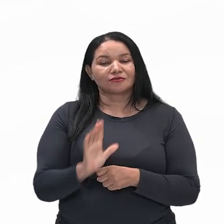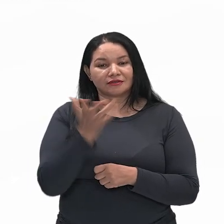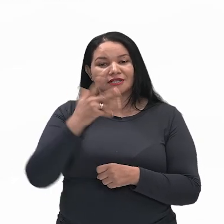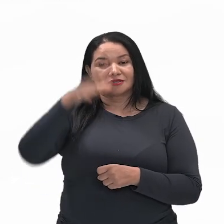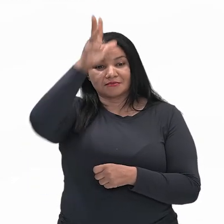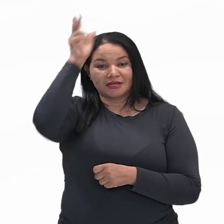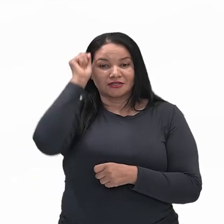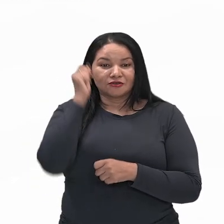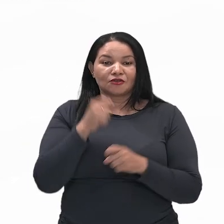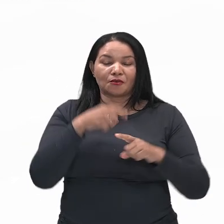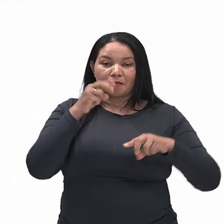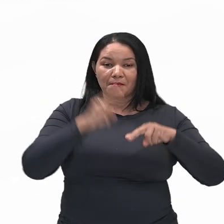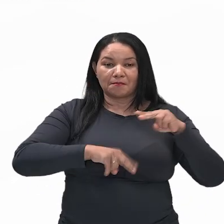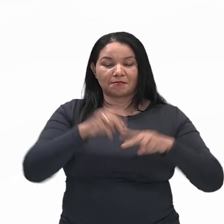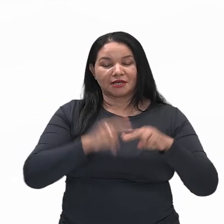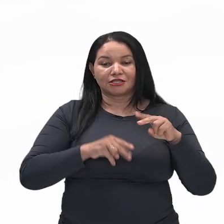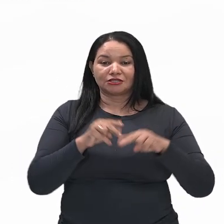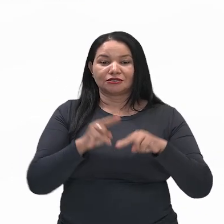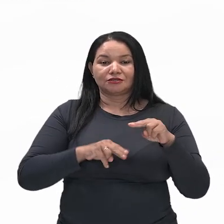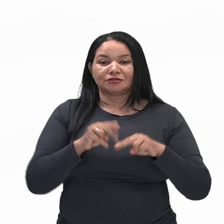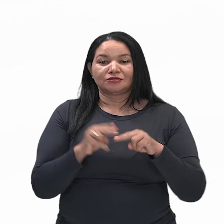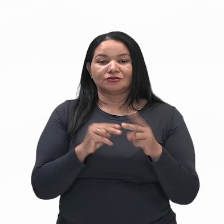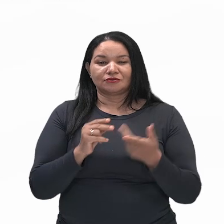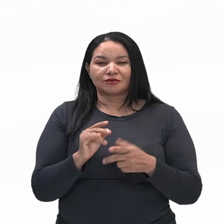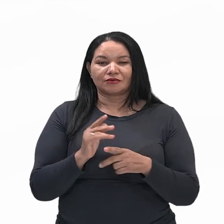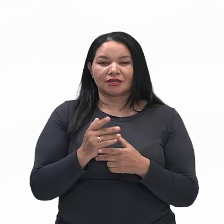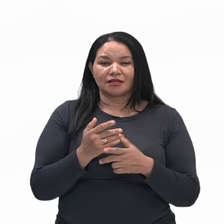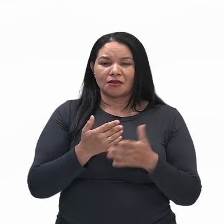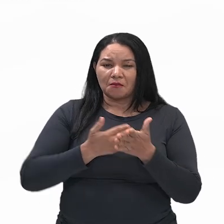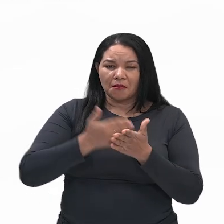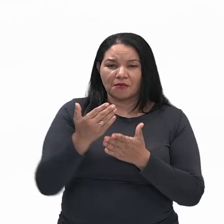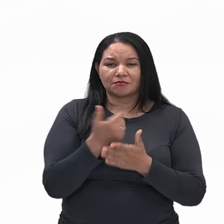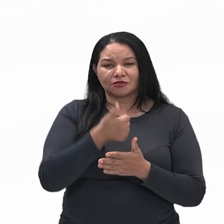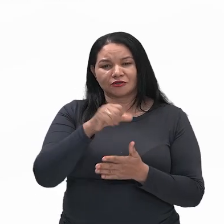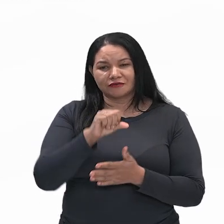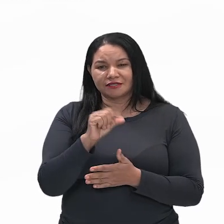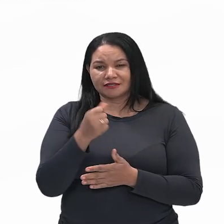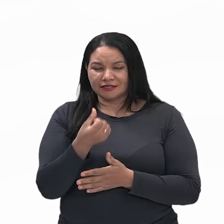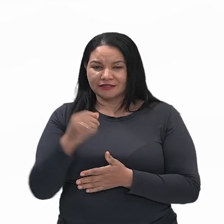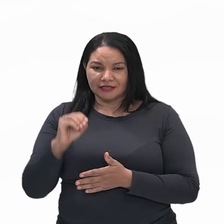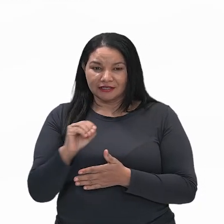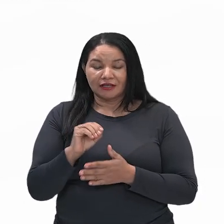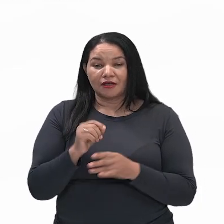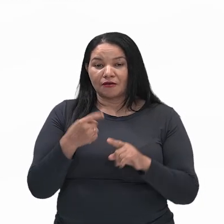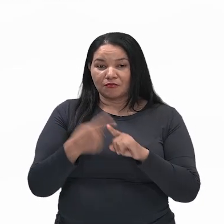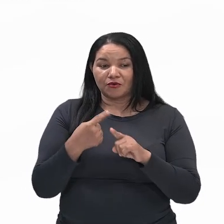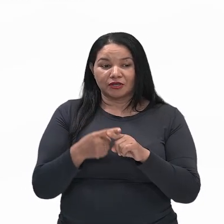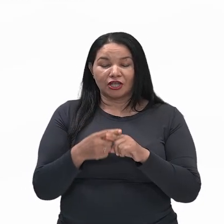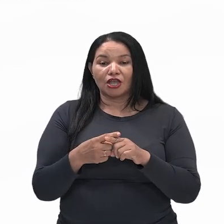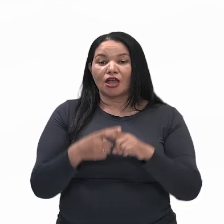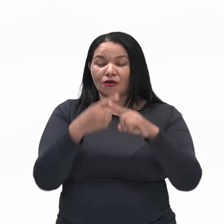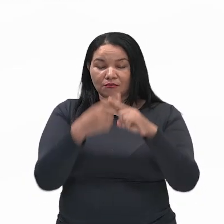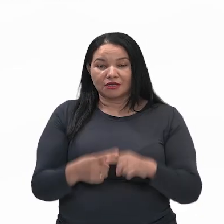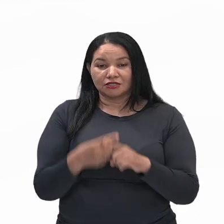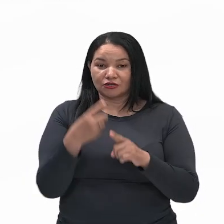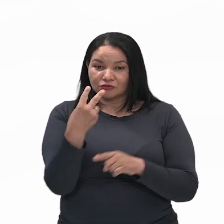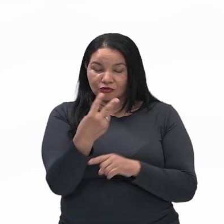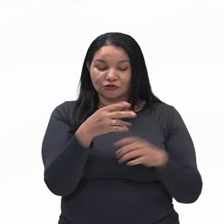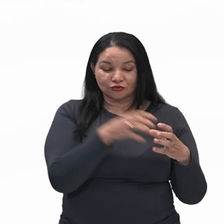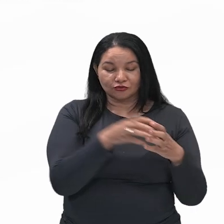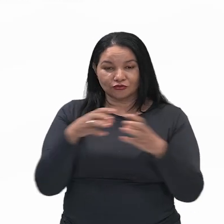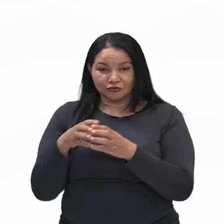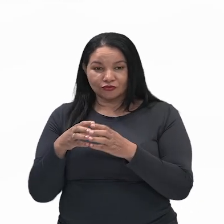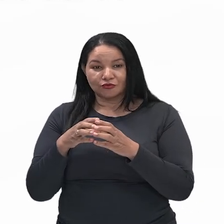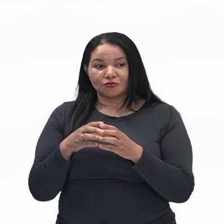junho, realiza desde o ano 1960. A festa é conhecida pela competição entre 2 grupos que nós conhecemos, o